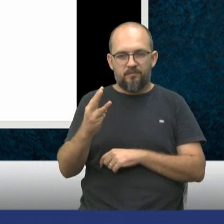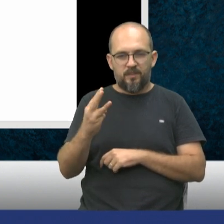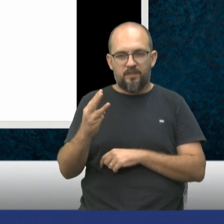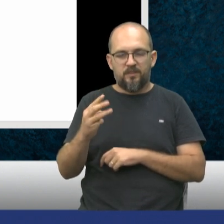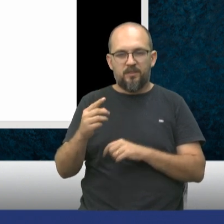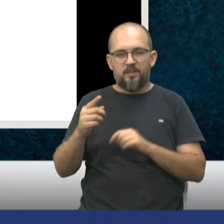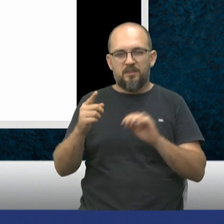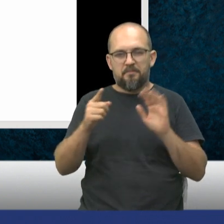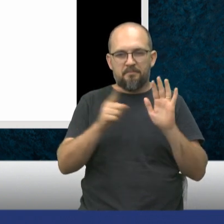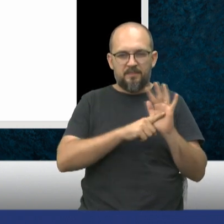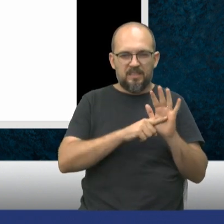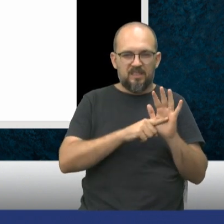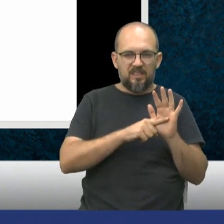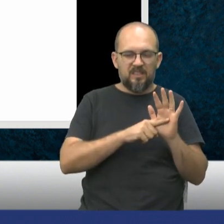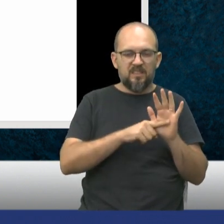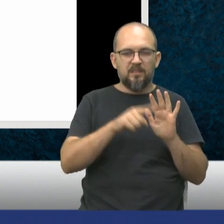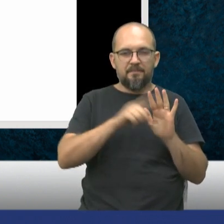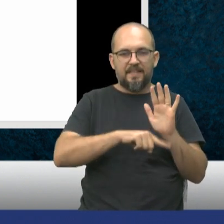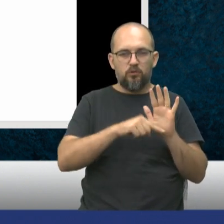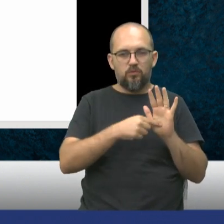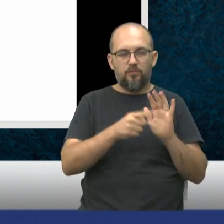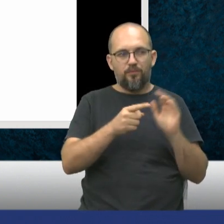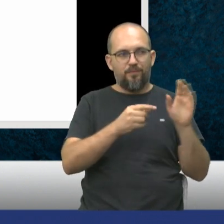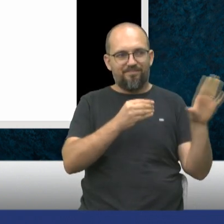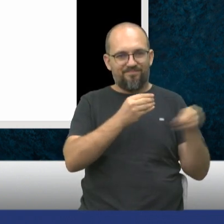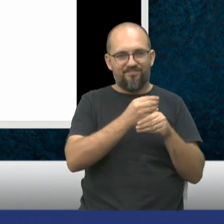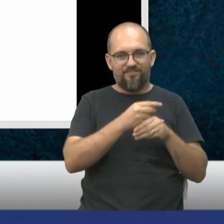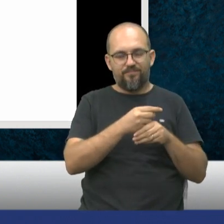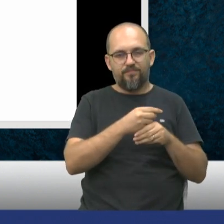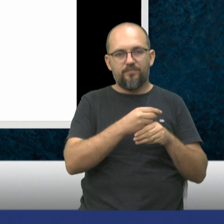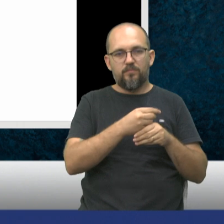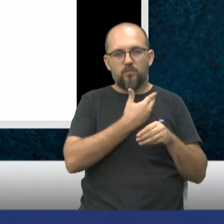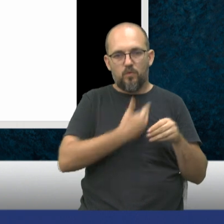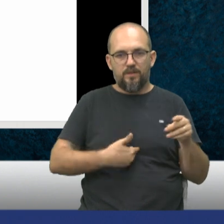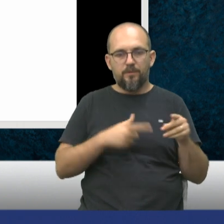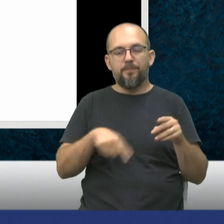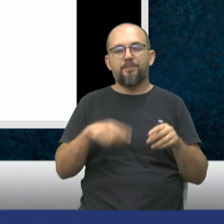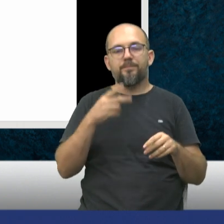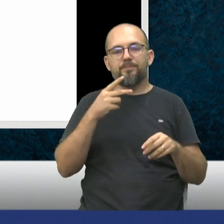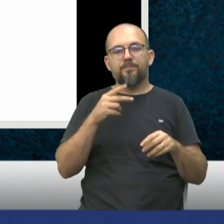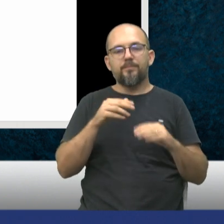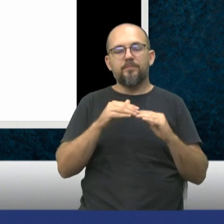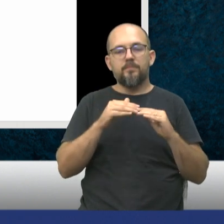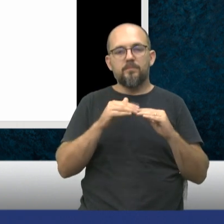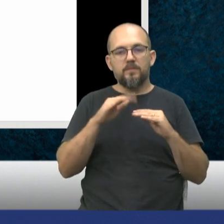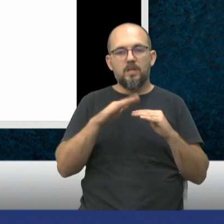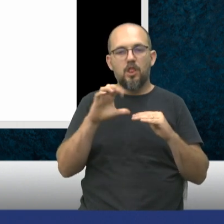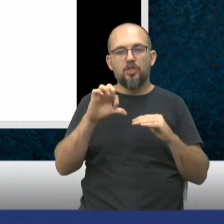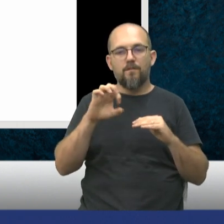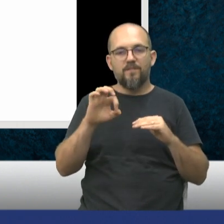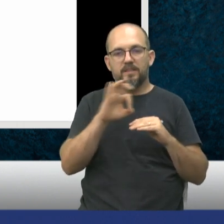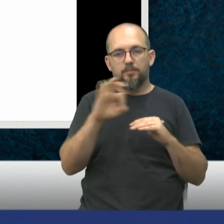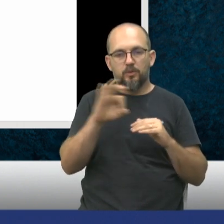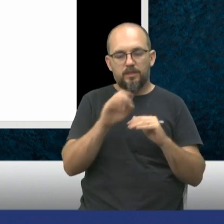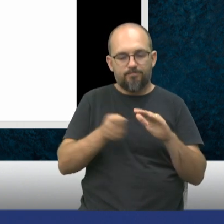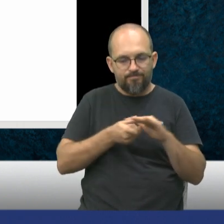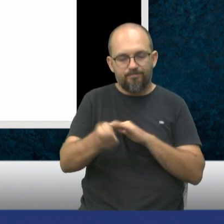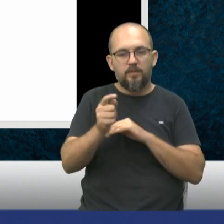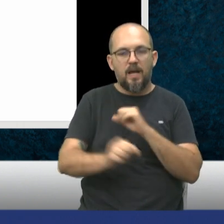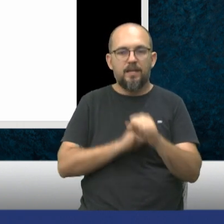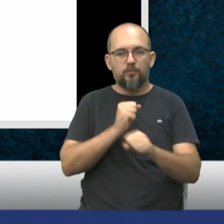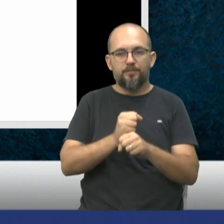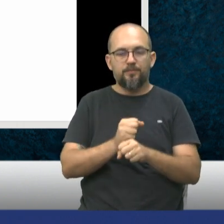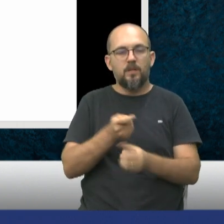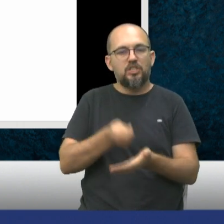menos essa complementação da União, que 90% desse valor seja aplicado no ano. Tem